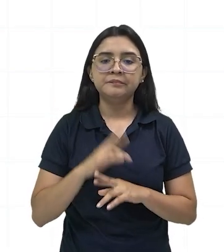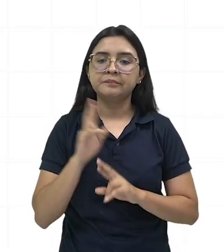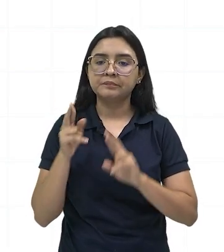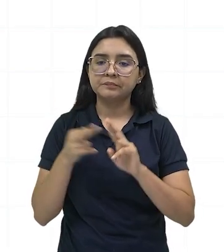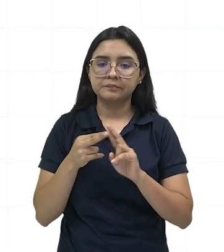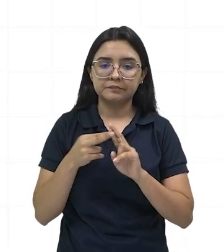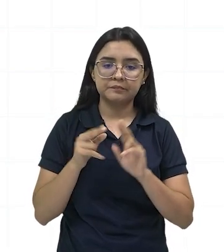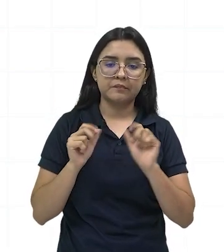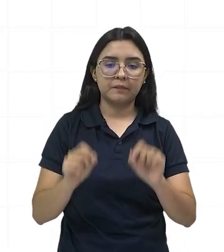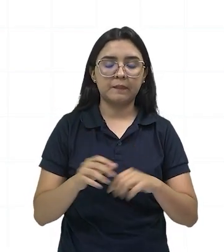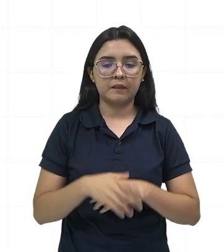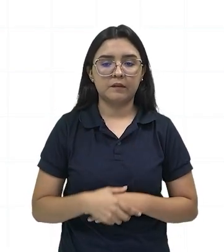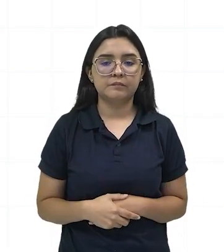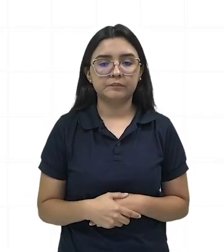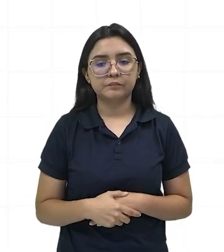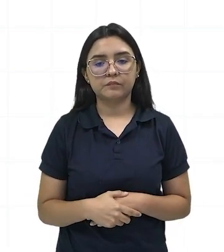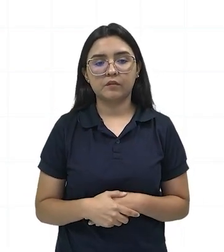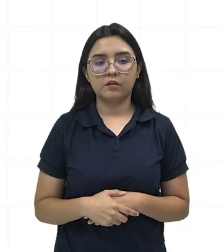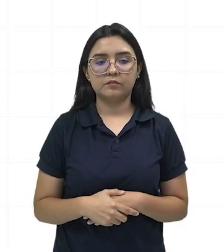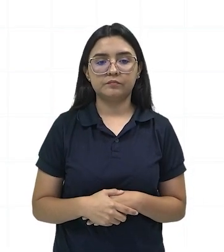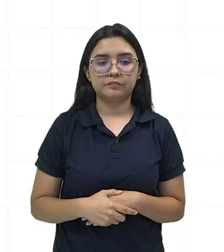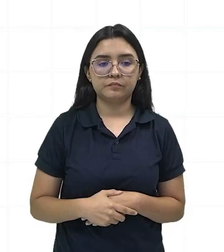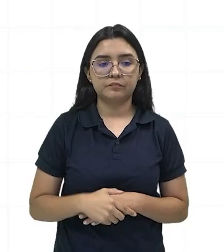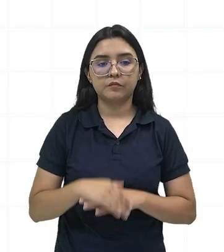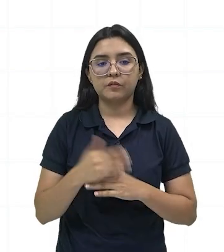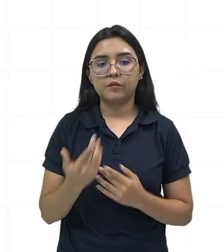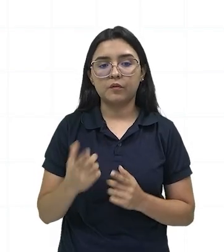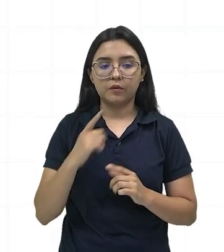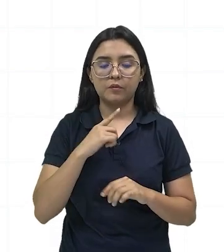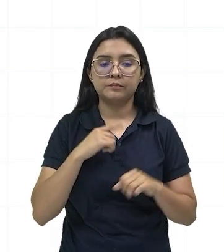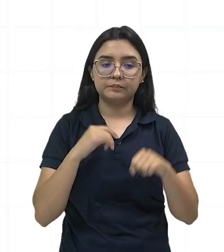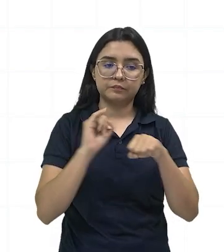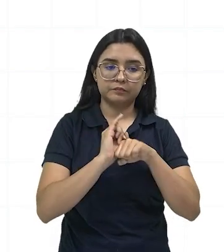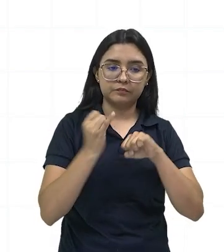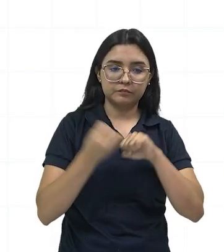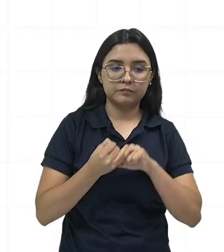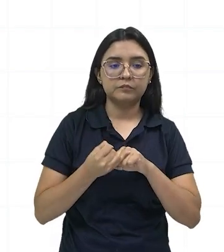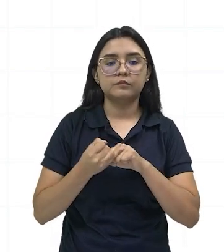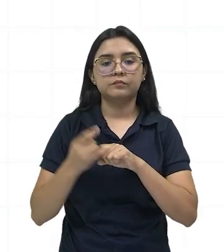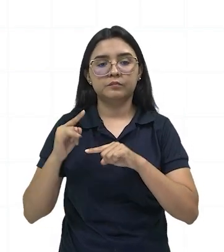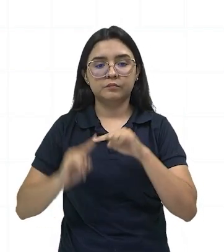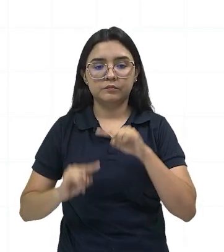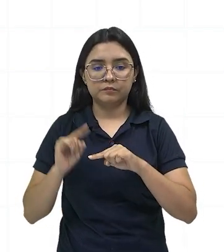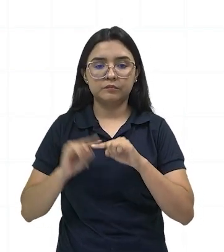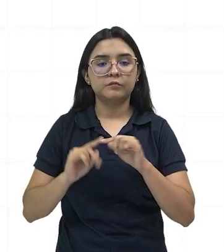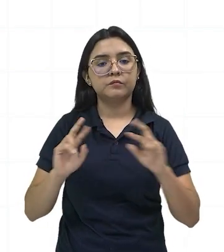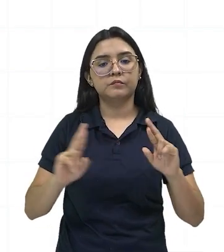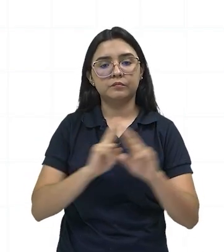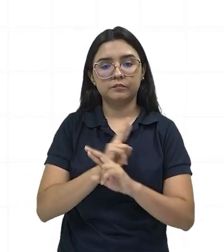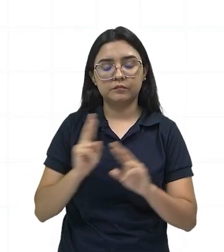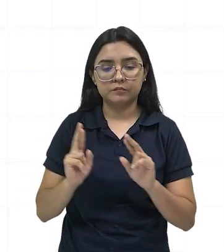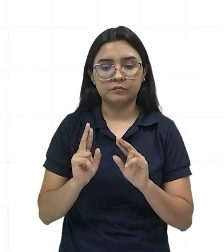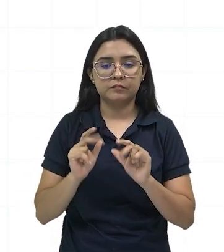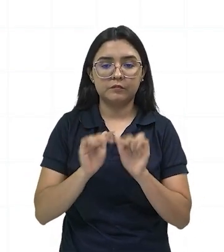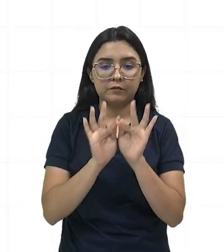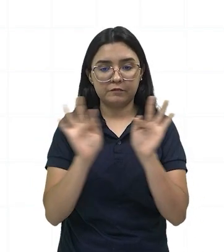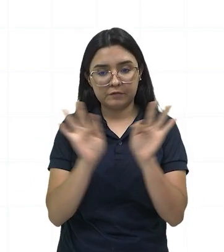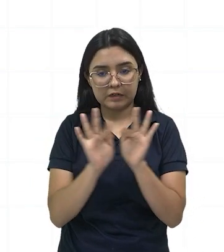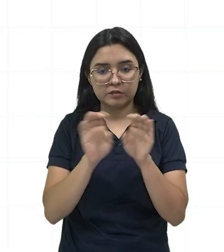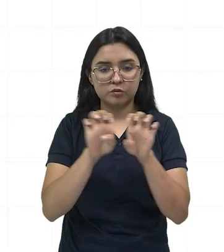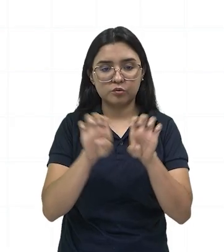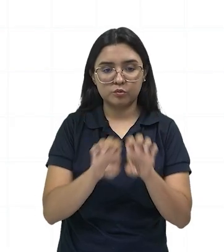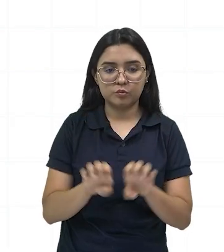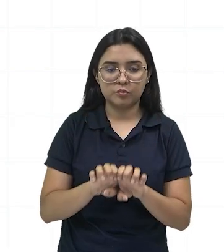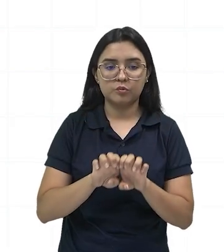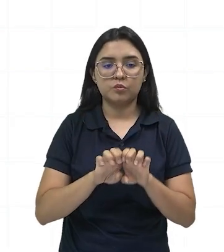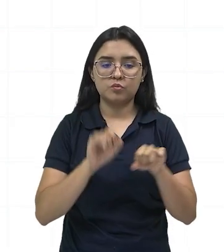à forma, as vozes verbais referem-se à forma como o sujeito e o objeto da ação estão relacionados na frase. Então, estou pensando aqui em